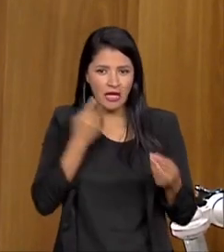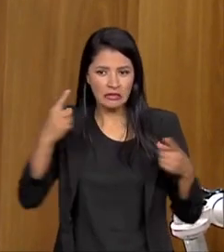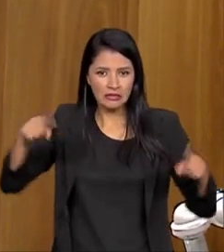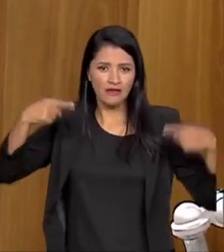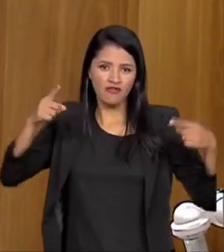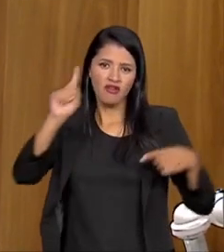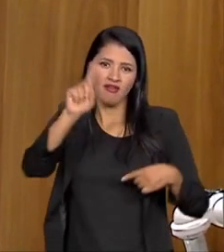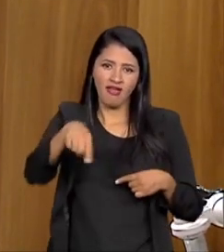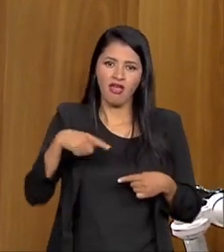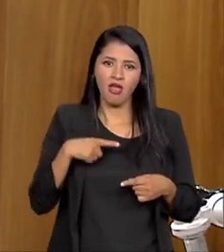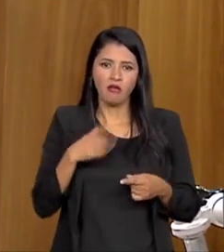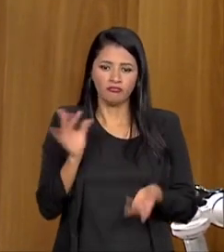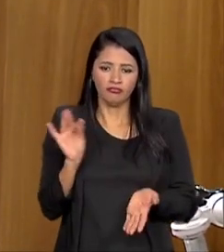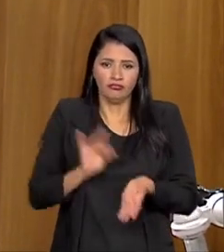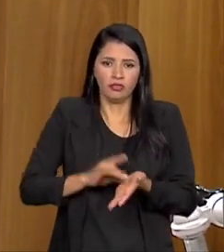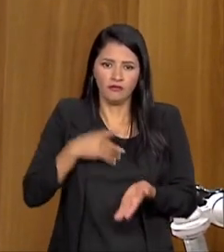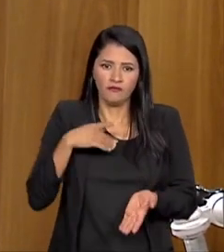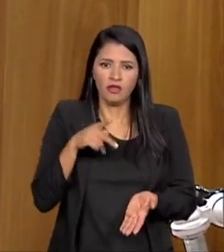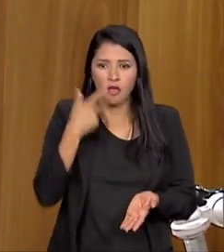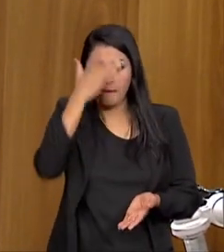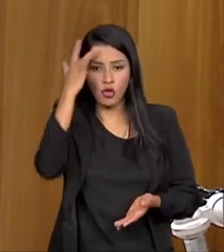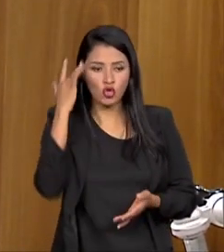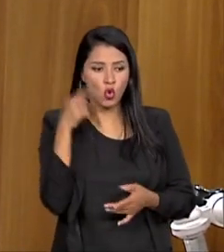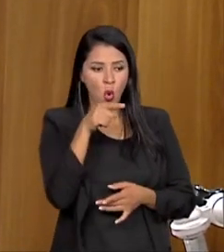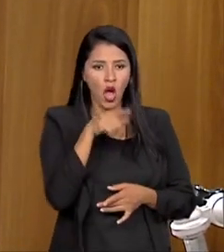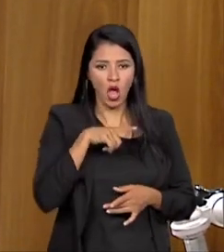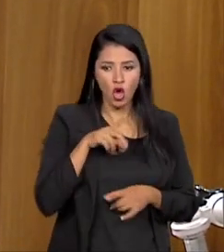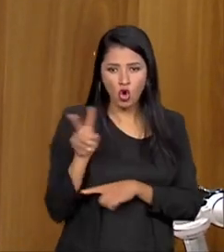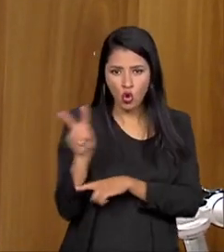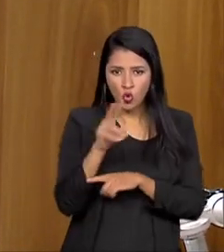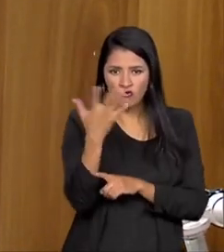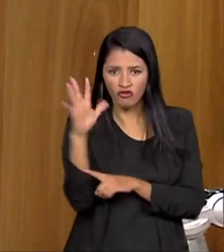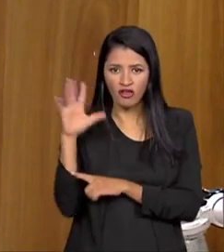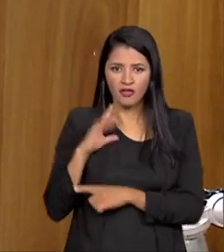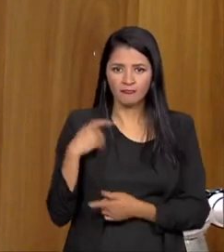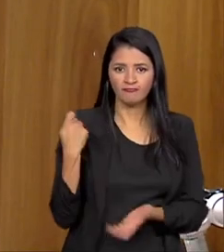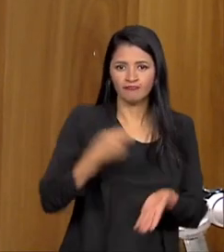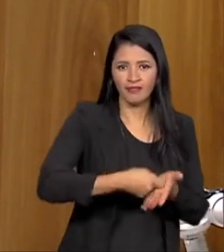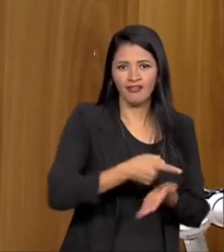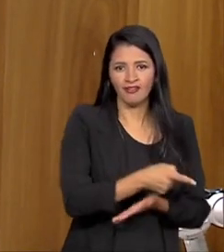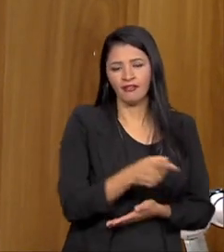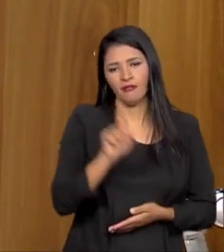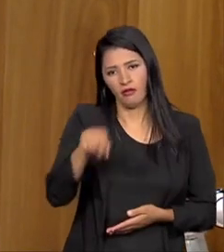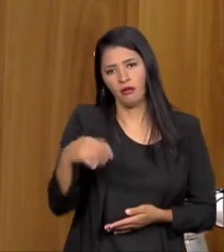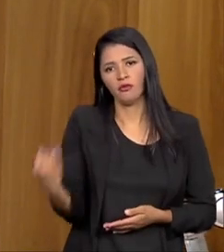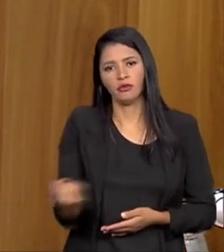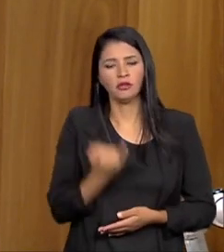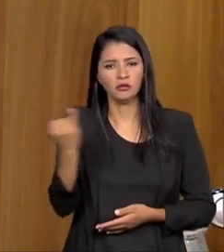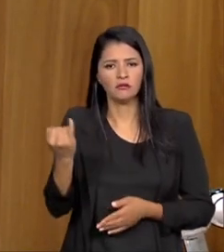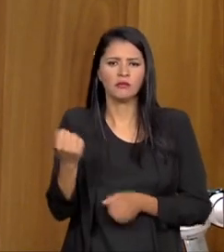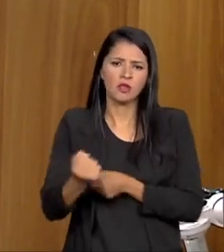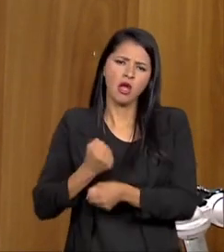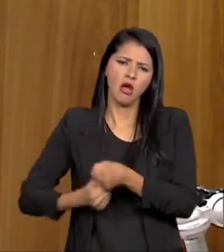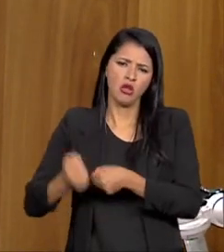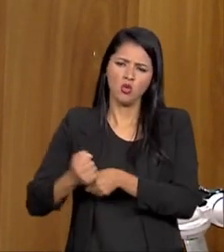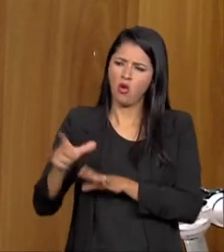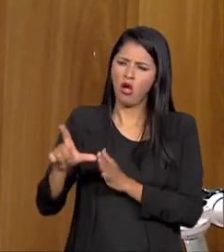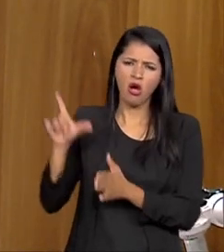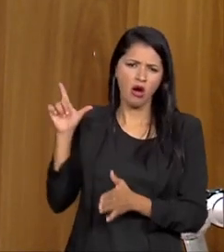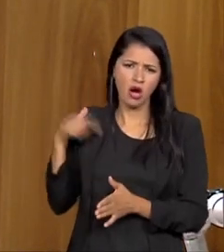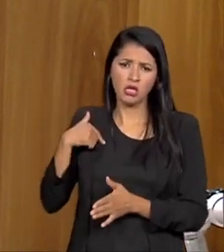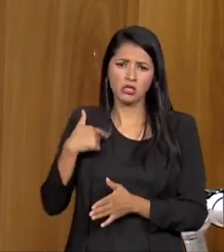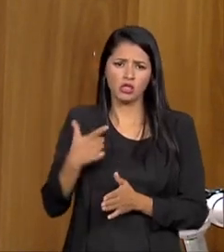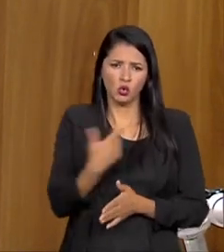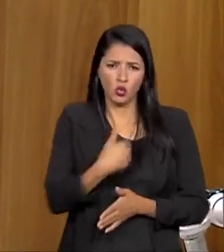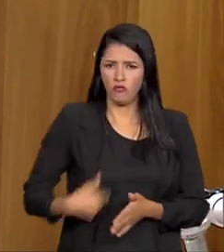remunerar reconhecer remunerar quem cuida de floresta e isso alguns anos atrás Antes desse governo a gente não tinha